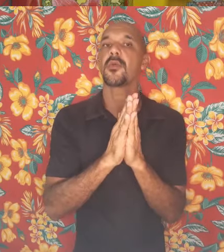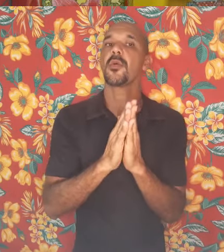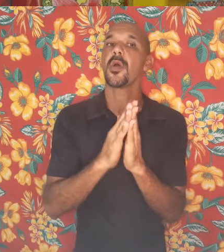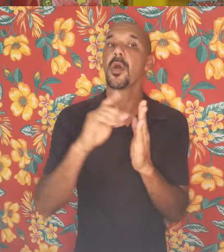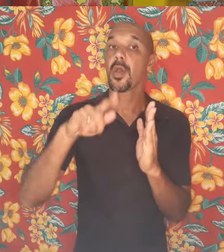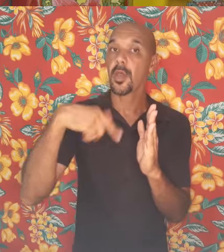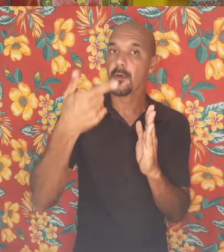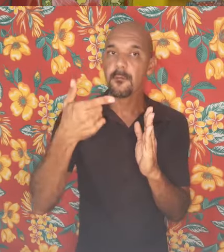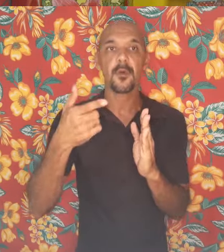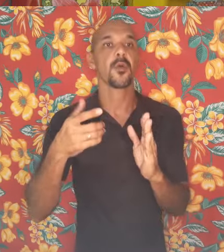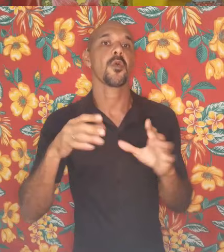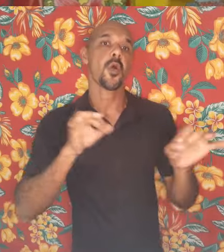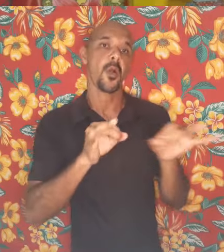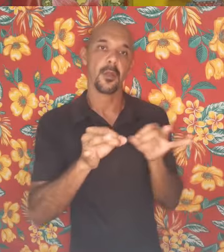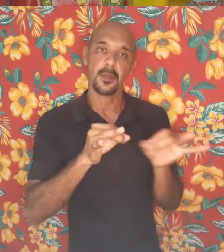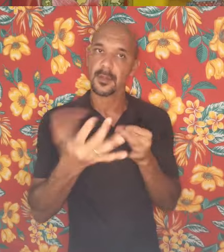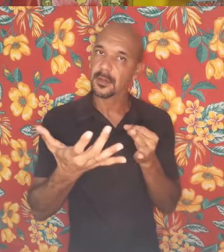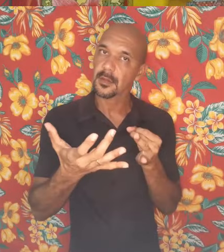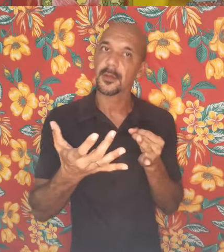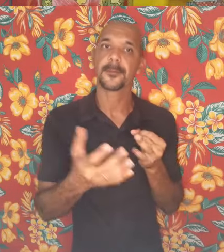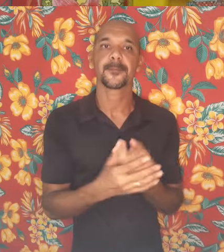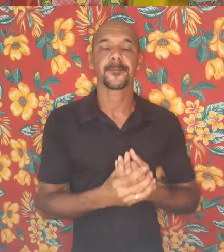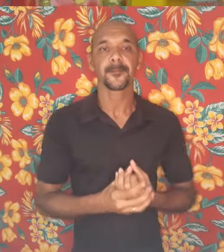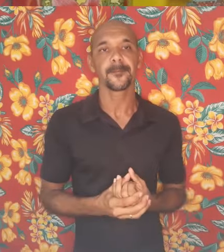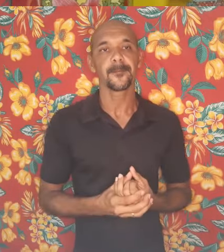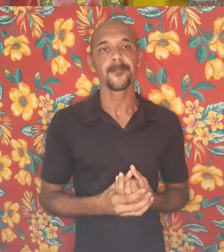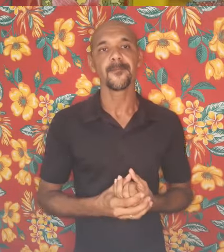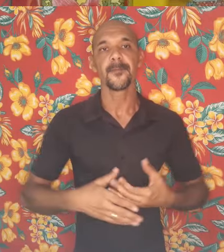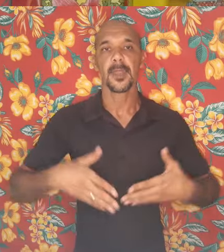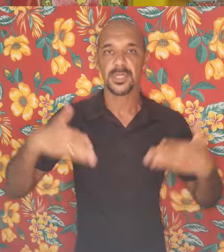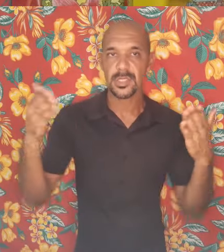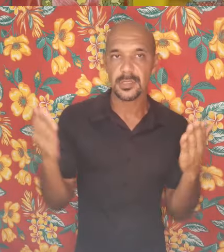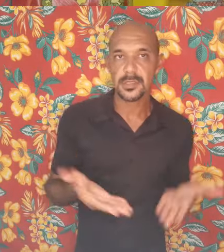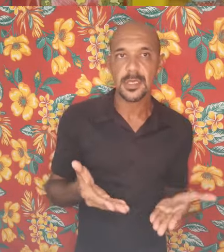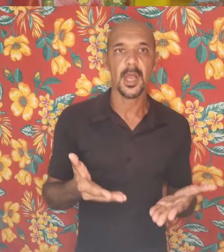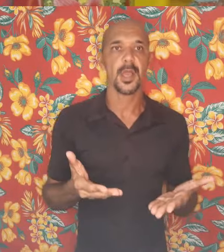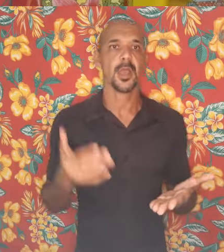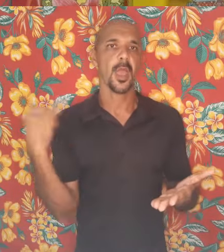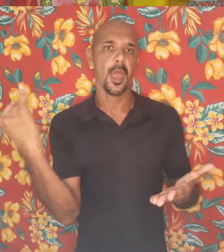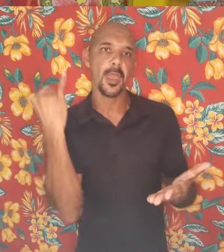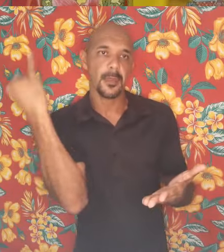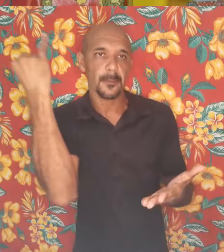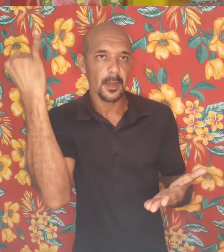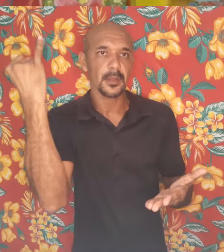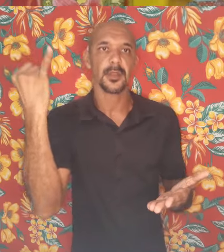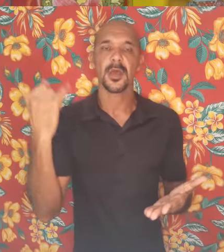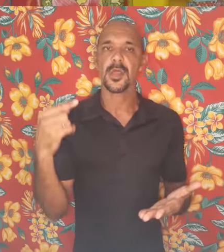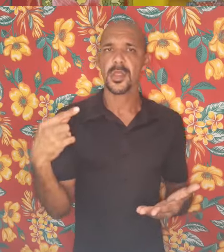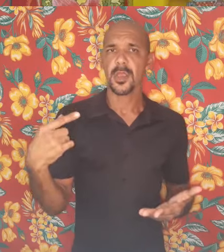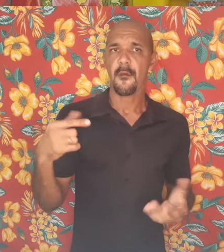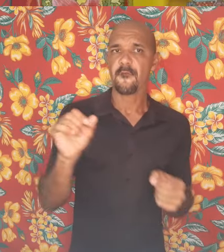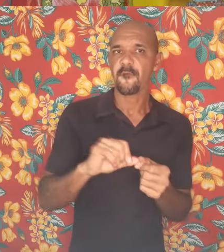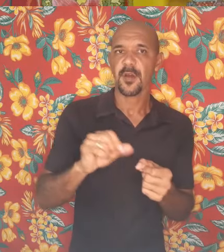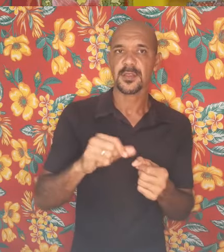ela atingir esse cano. E já é interessante aqui a gente observar o desenho do maxilar desse